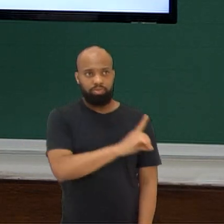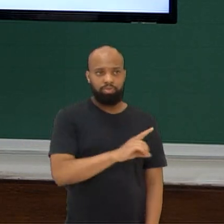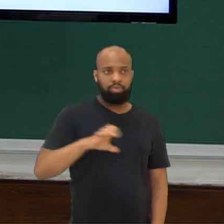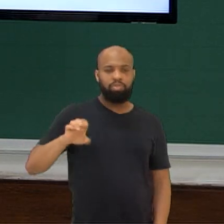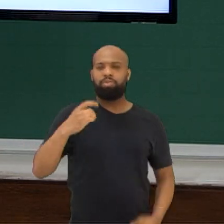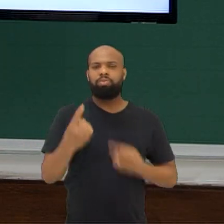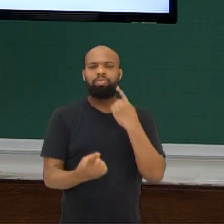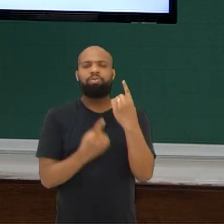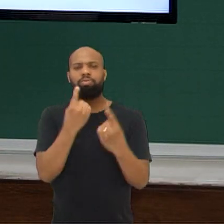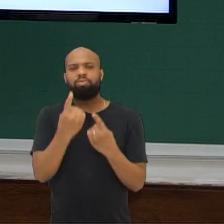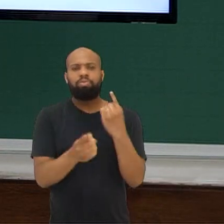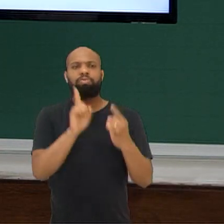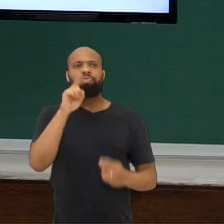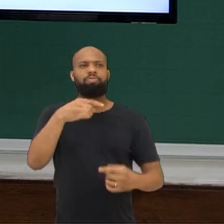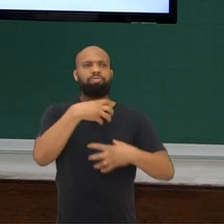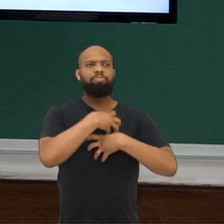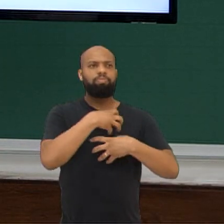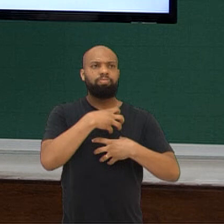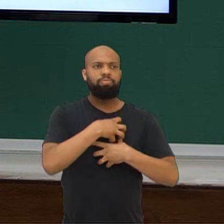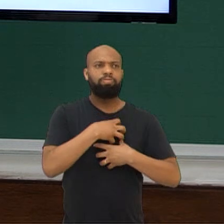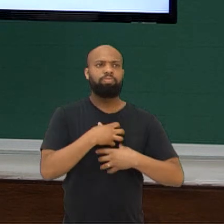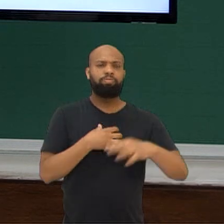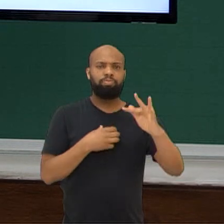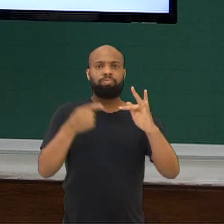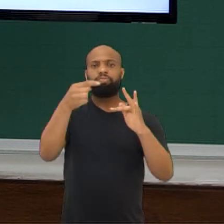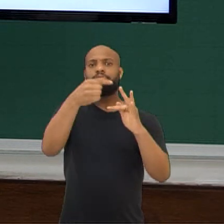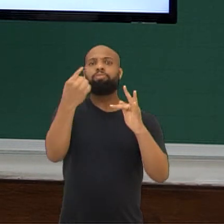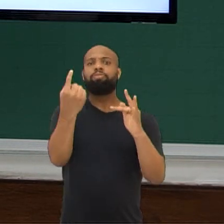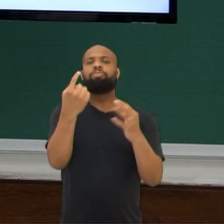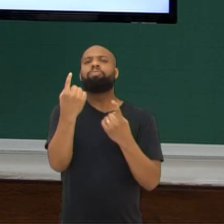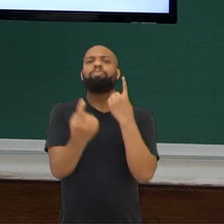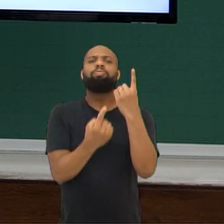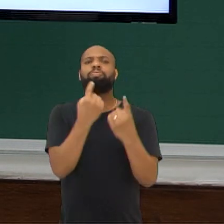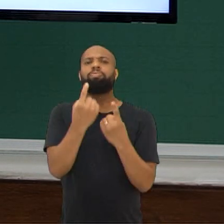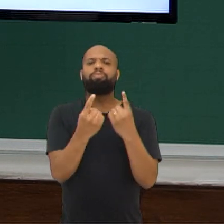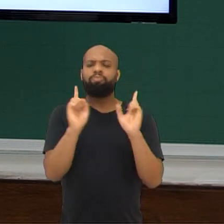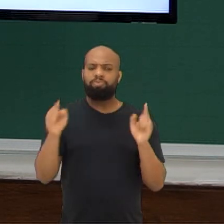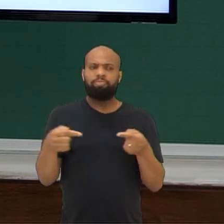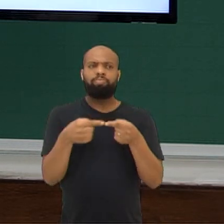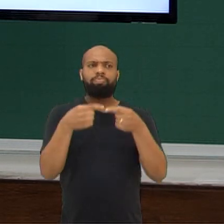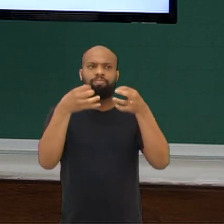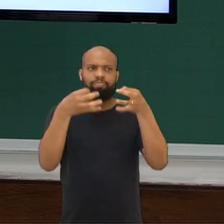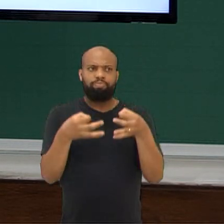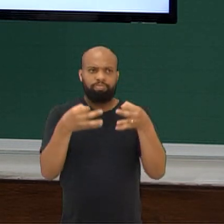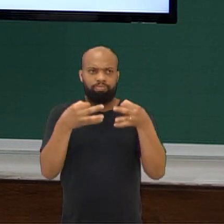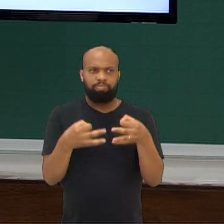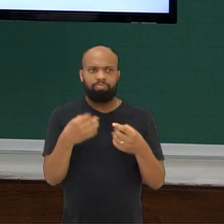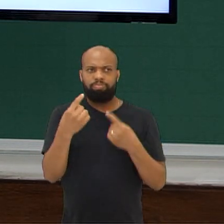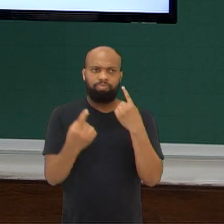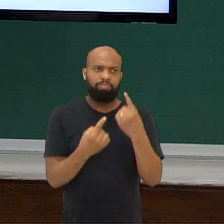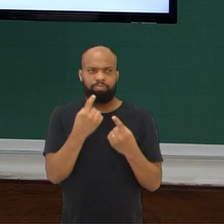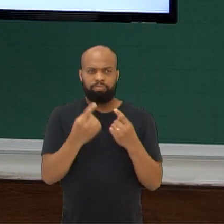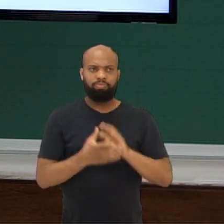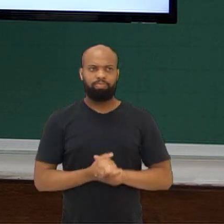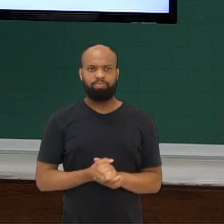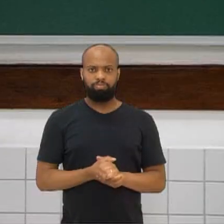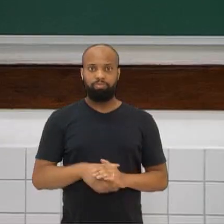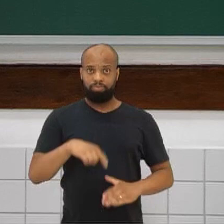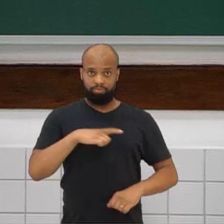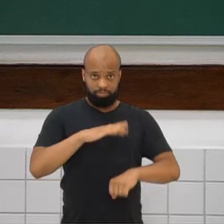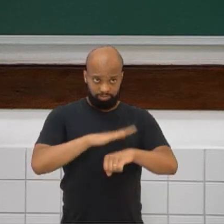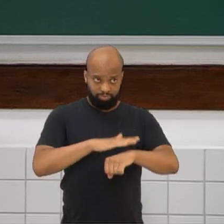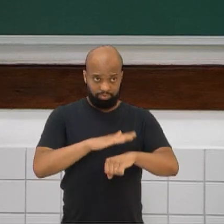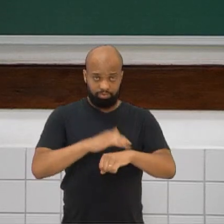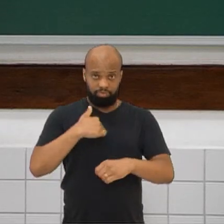D e E, me respondam qual é o gráfico dessa função inversa aqui. Eu